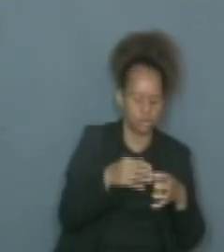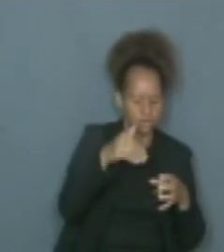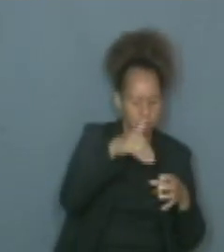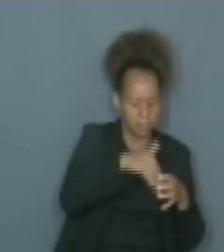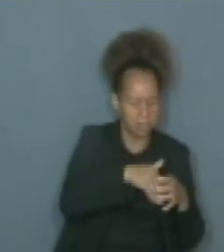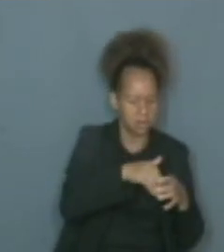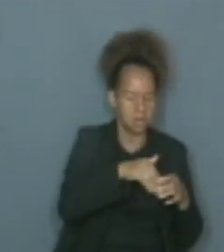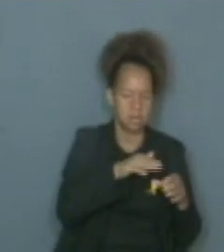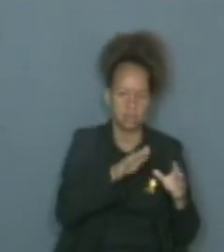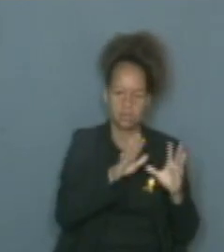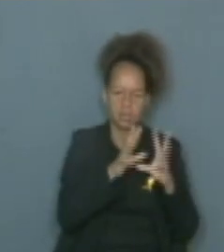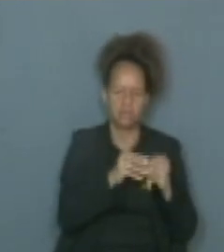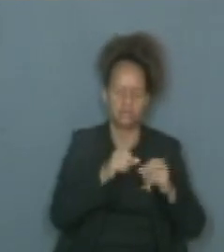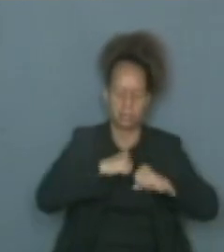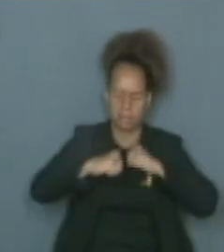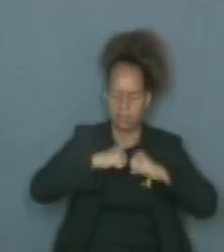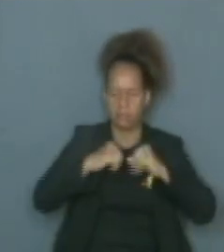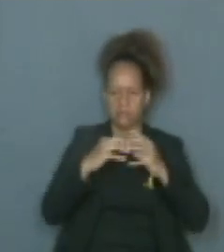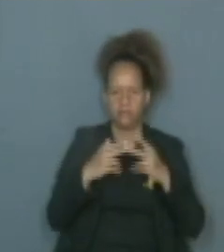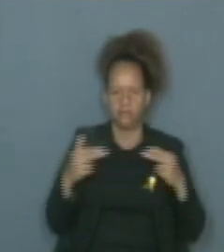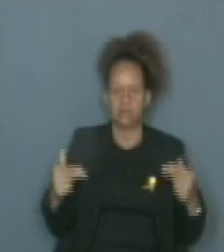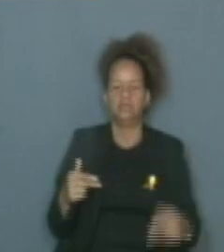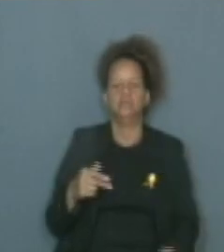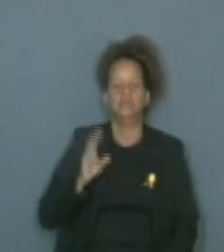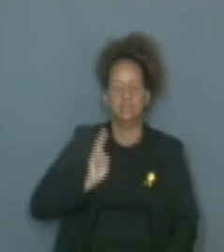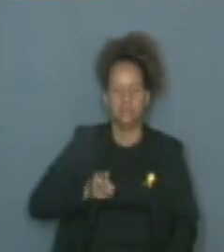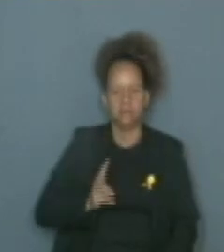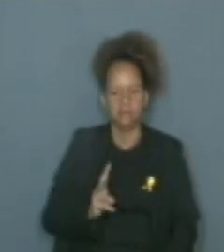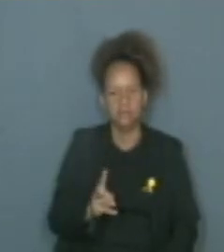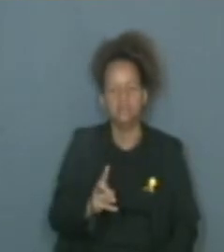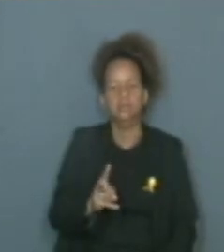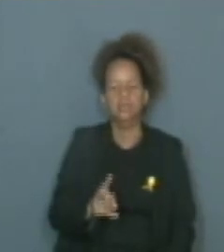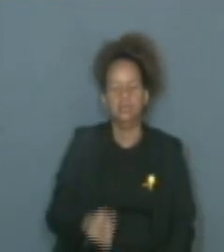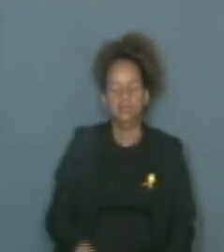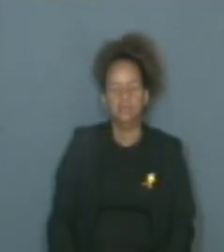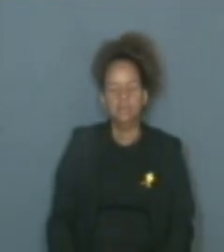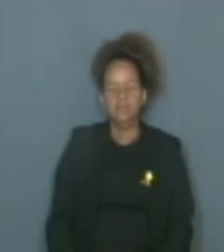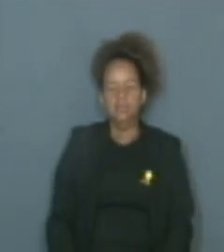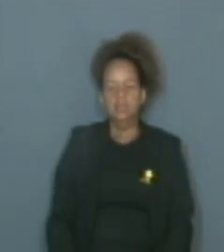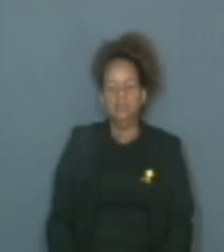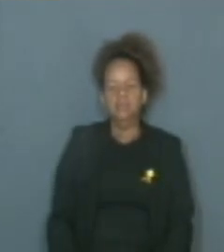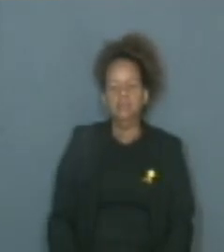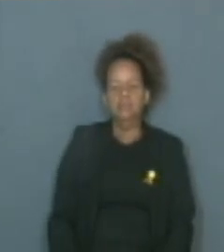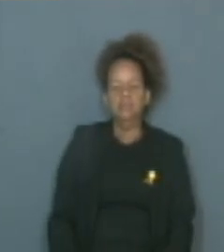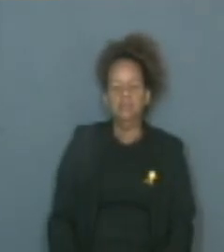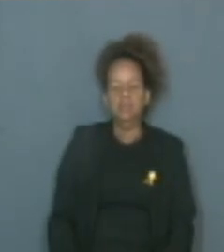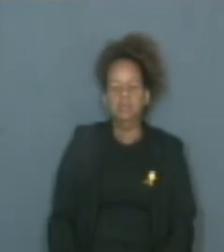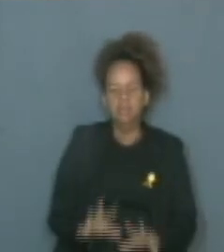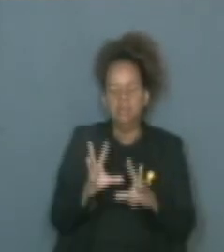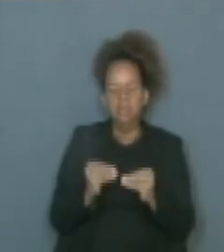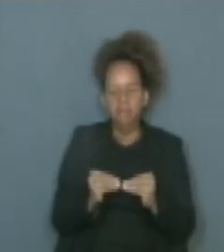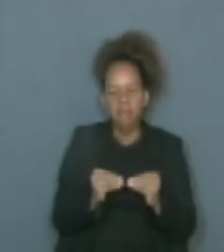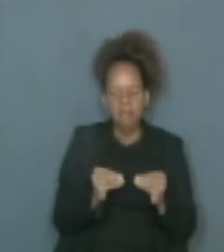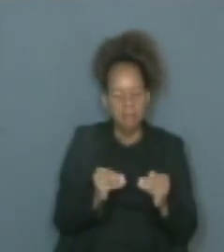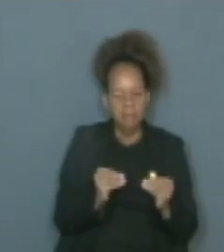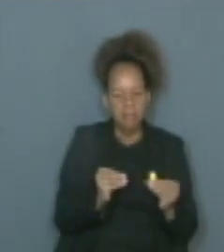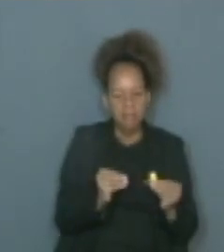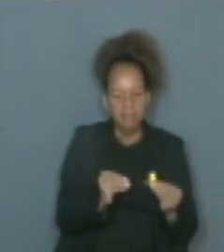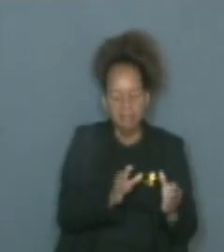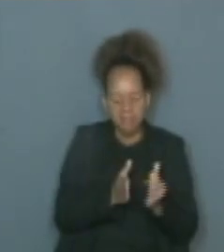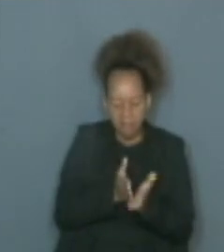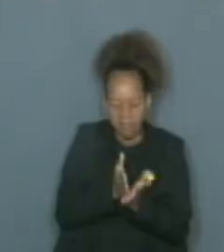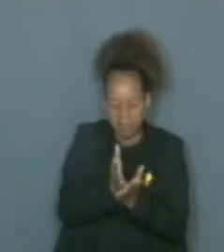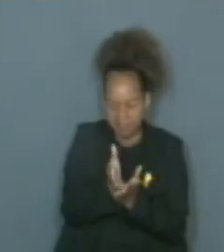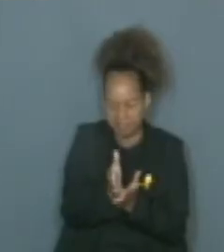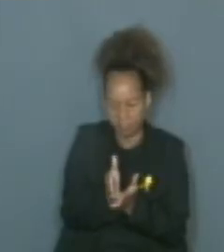secreto, debate tantas coisas e a gente continua se submetendo ao que poucos estabelecem como sendo o caminho